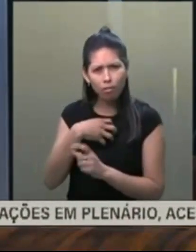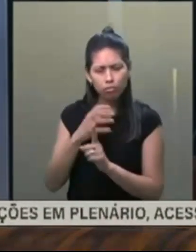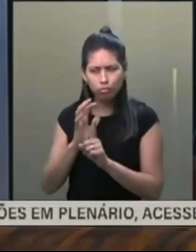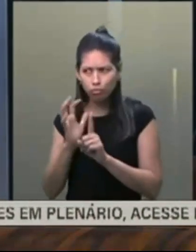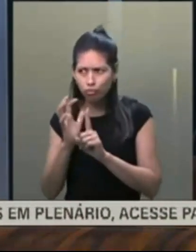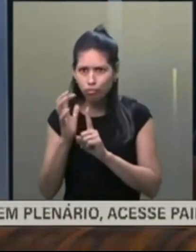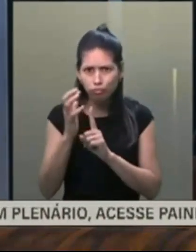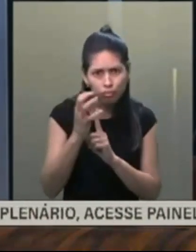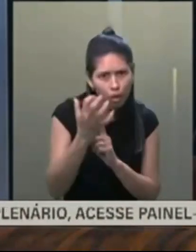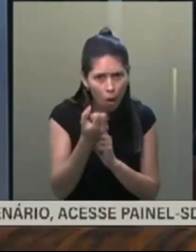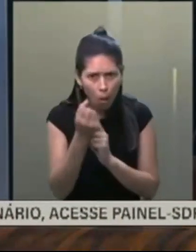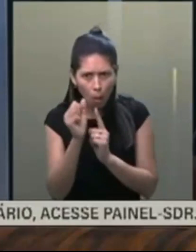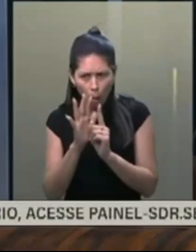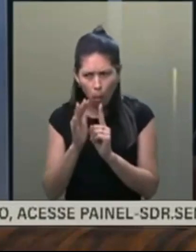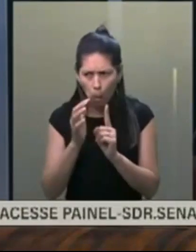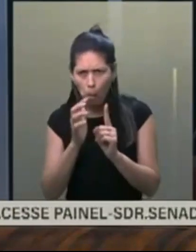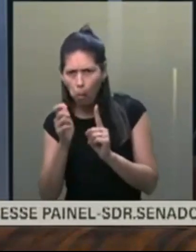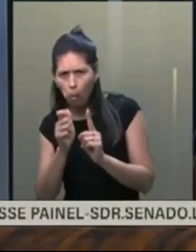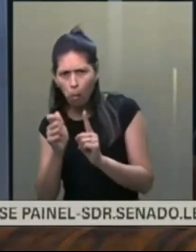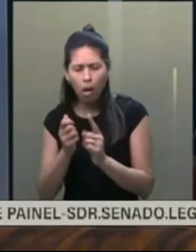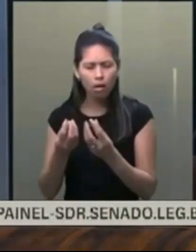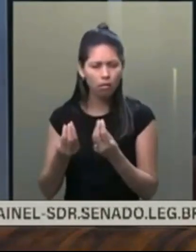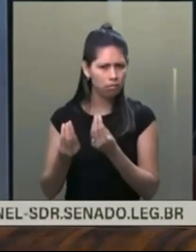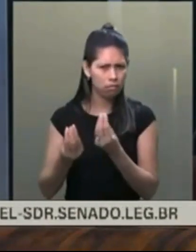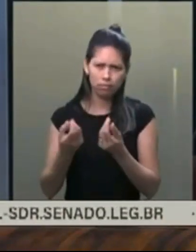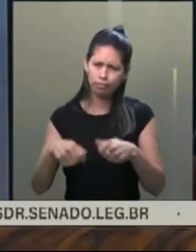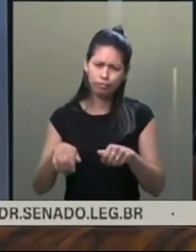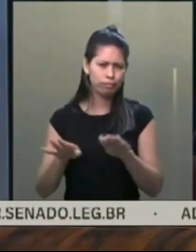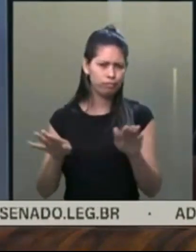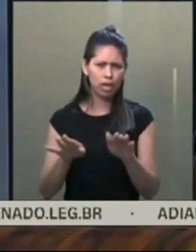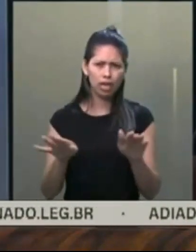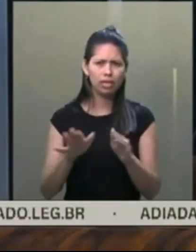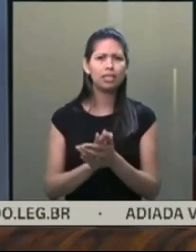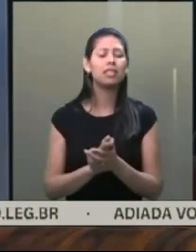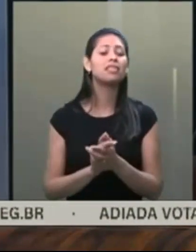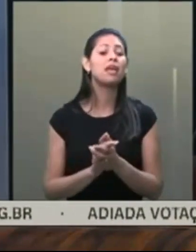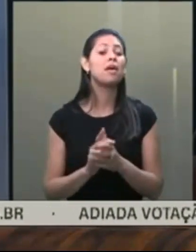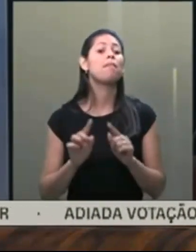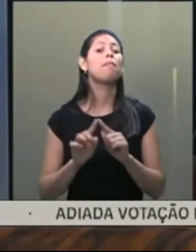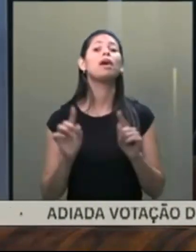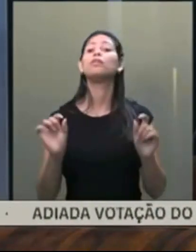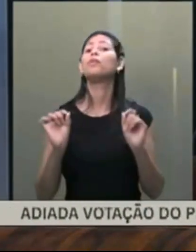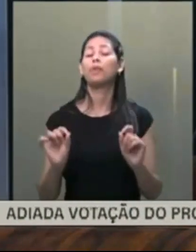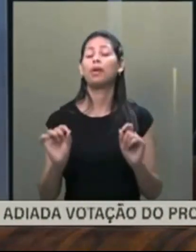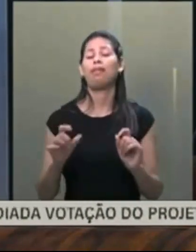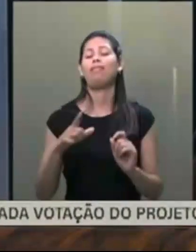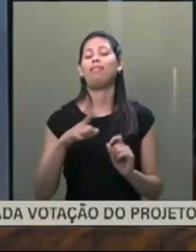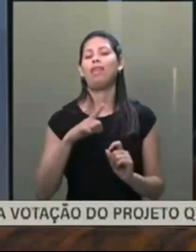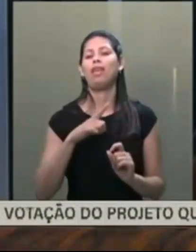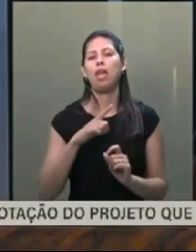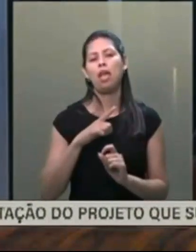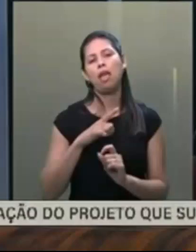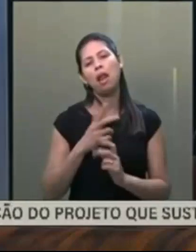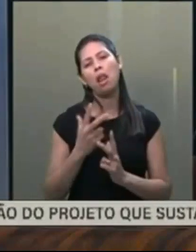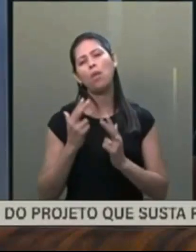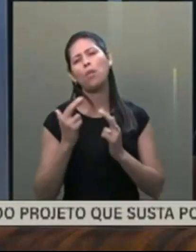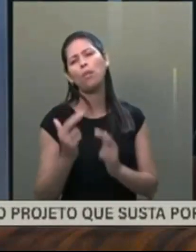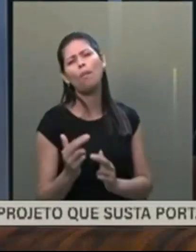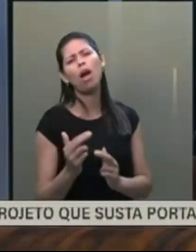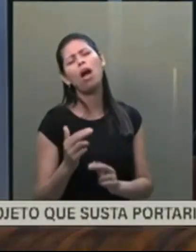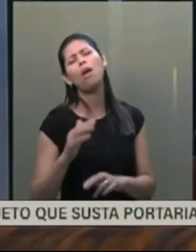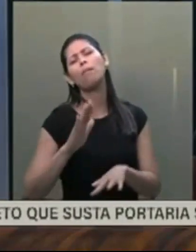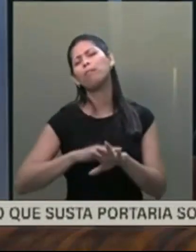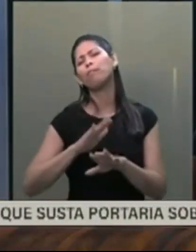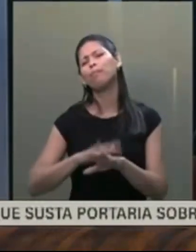monitorados por uma espécie de pré-censura. Isso fere de morte, senador Espiridião Amin,